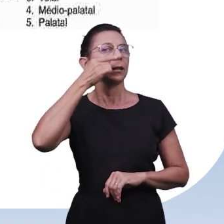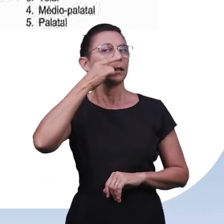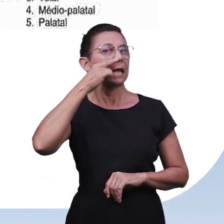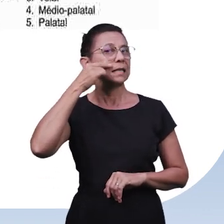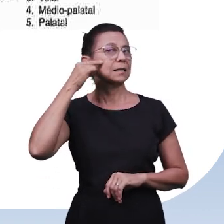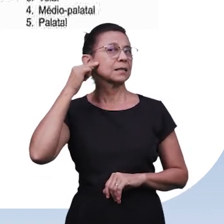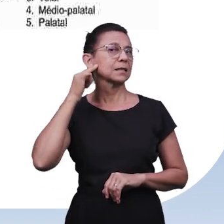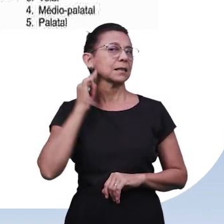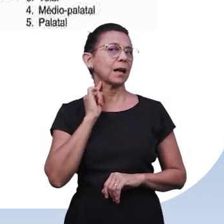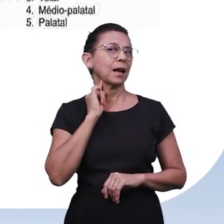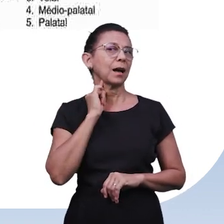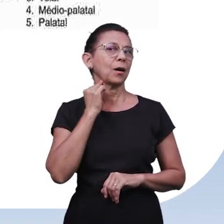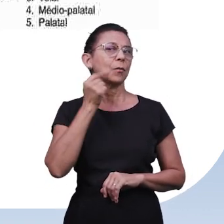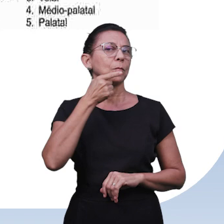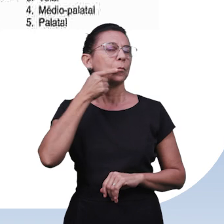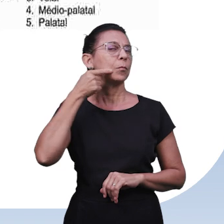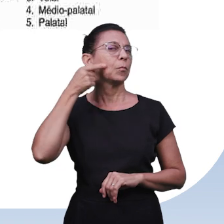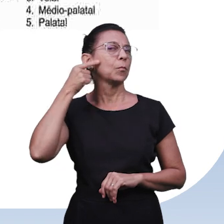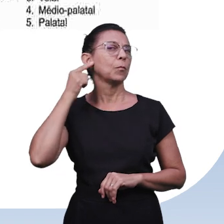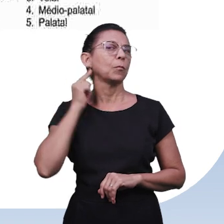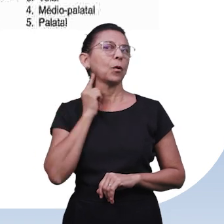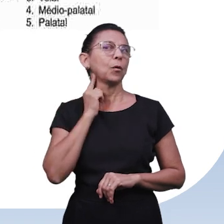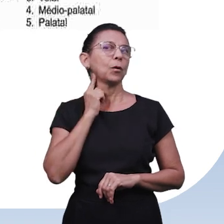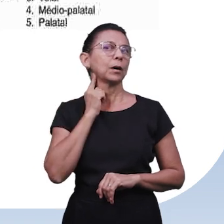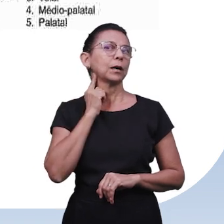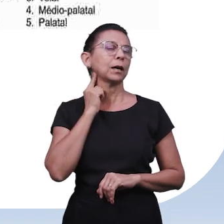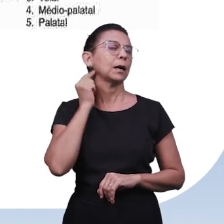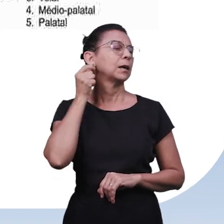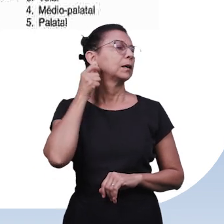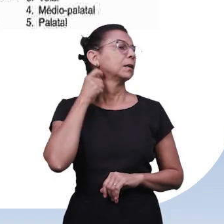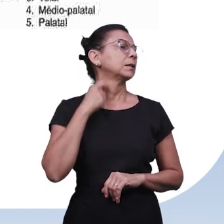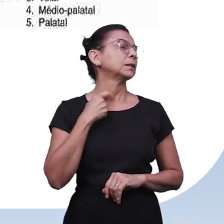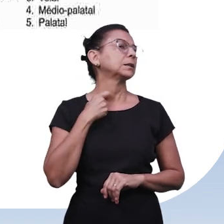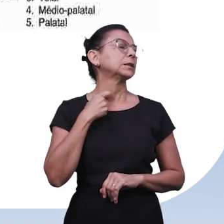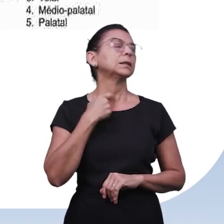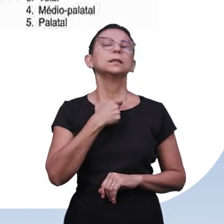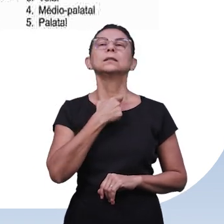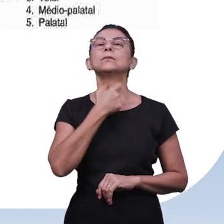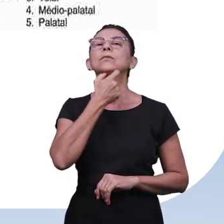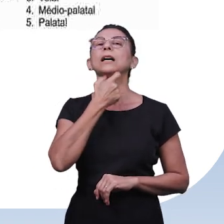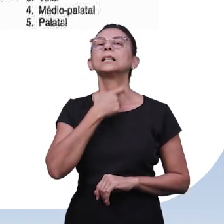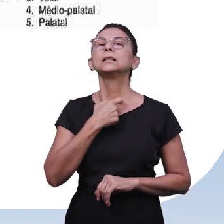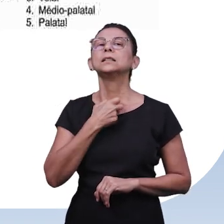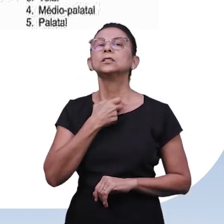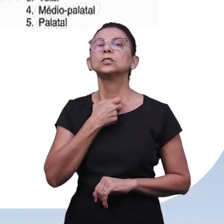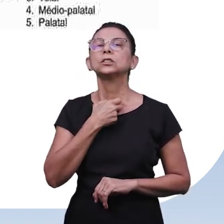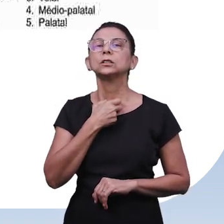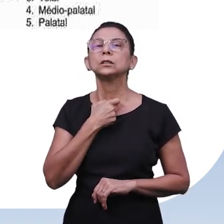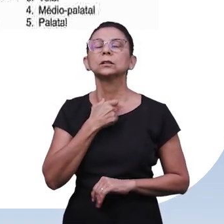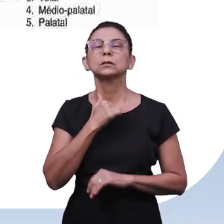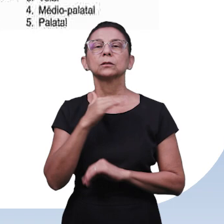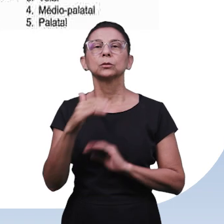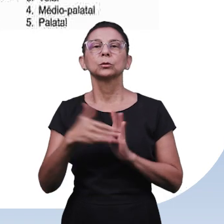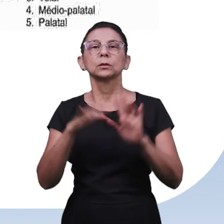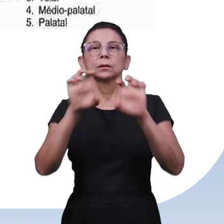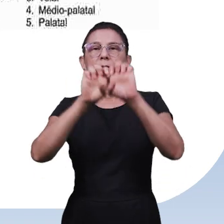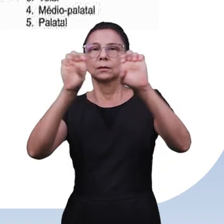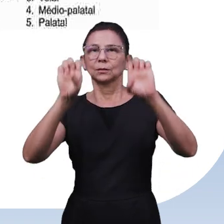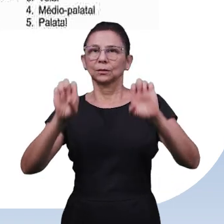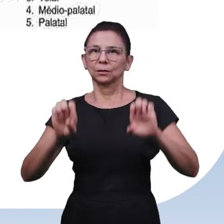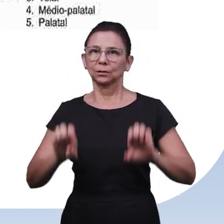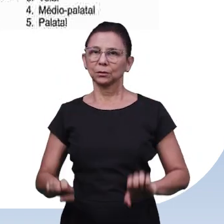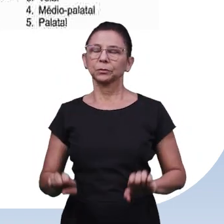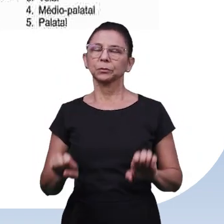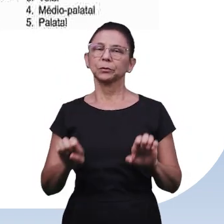cavidade nasal, cavidade oral, cavidade laringofaríngea. Então toda essa estrutura